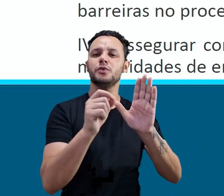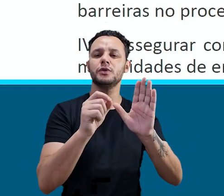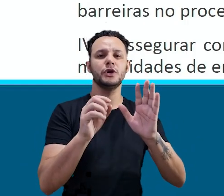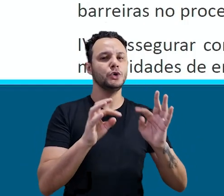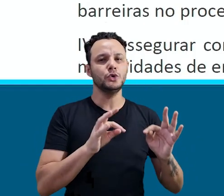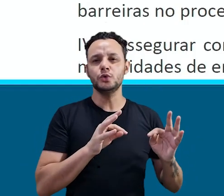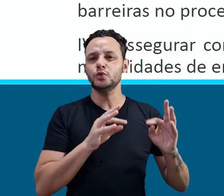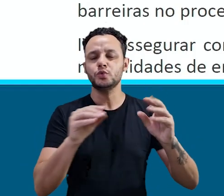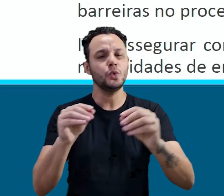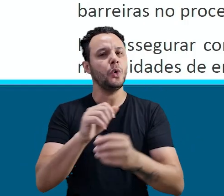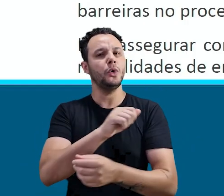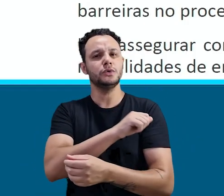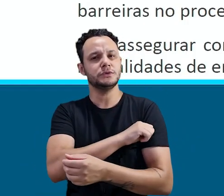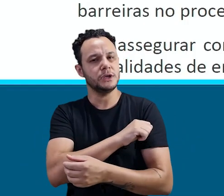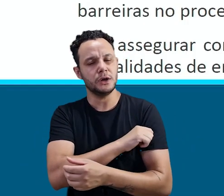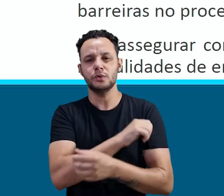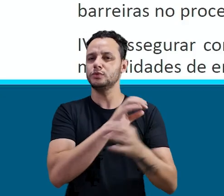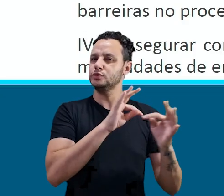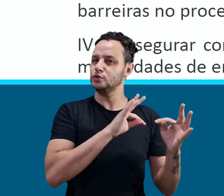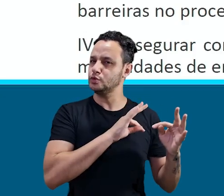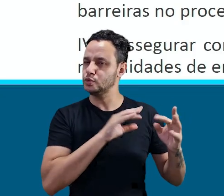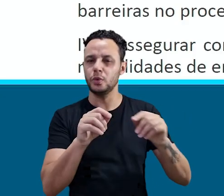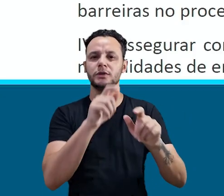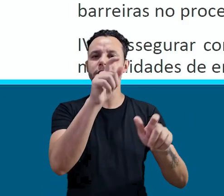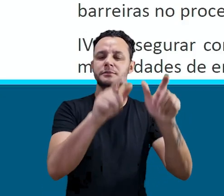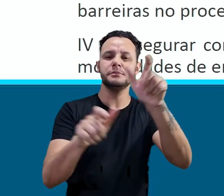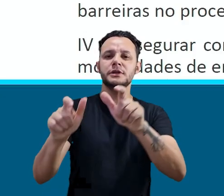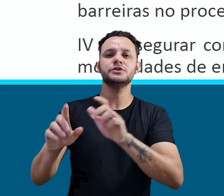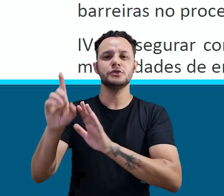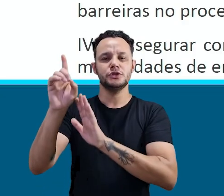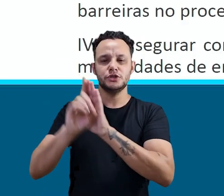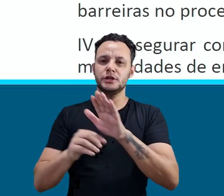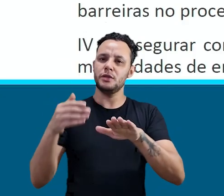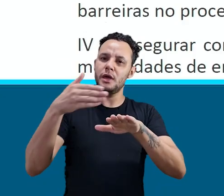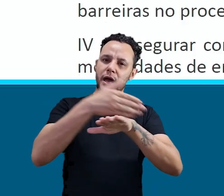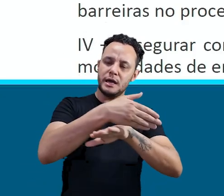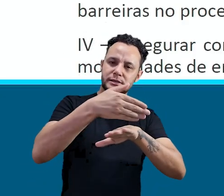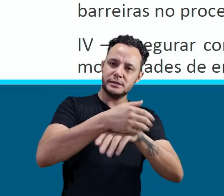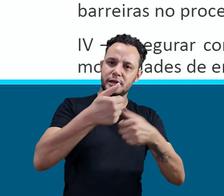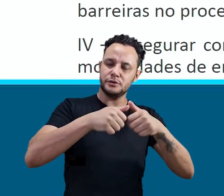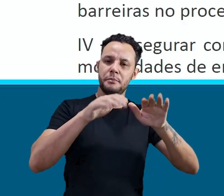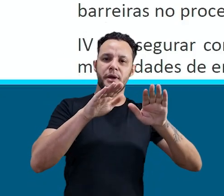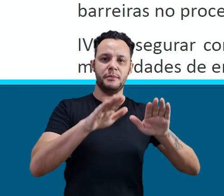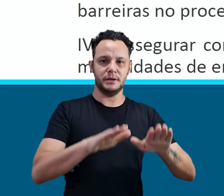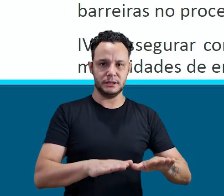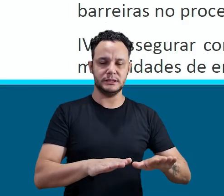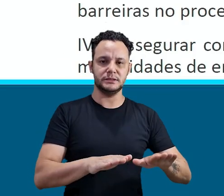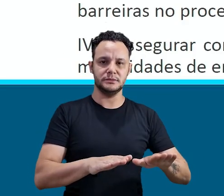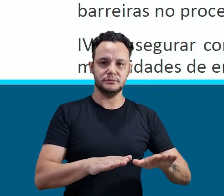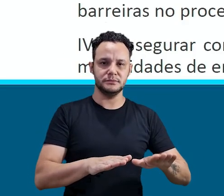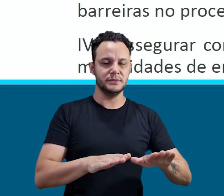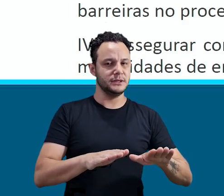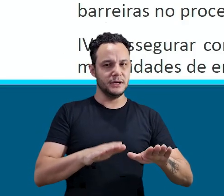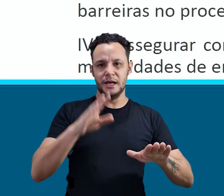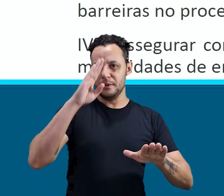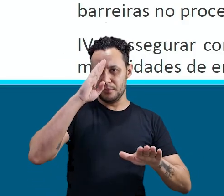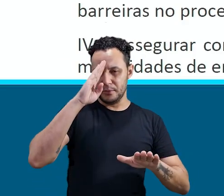que todos os estudantes, todas as pessoas no Brasil têm direito a acesso, permanência e